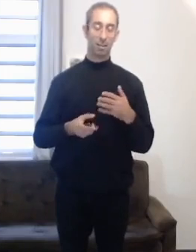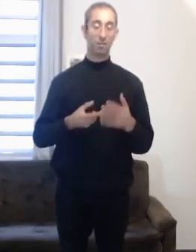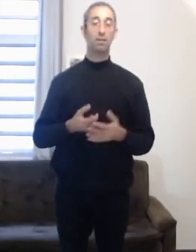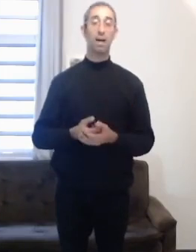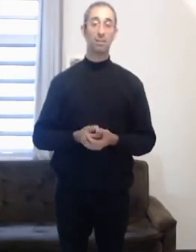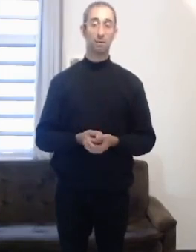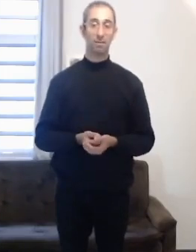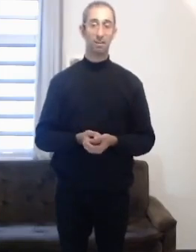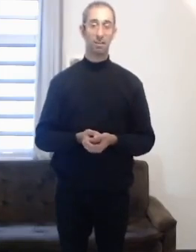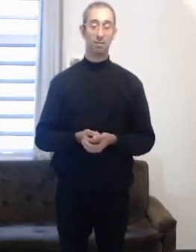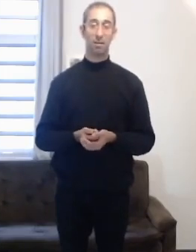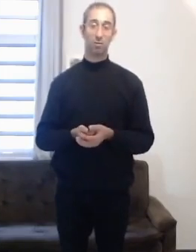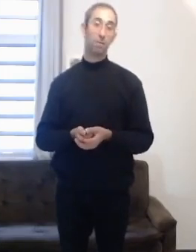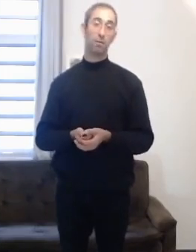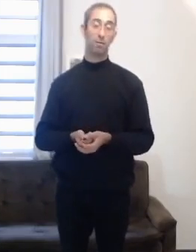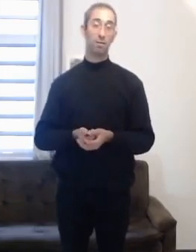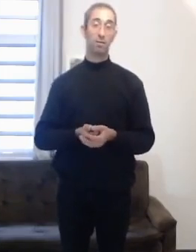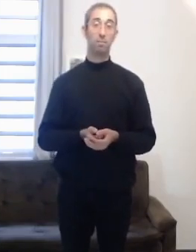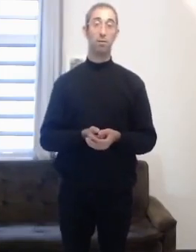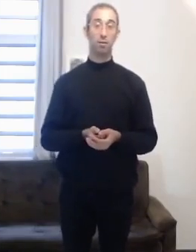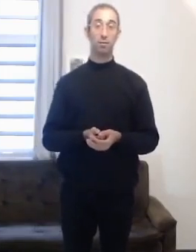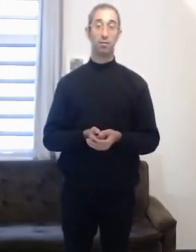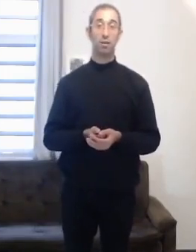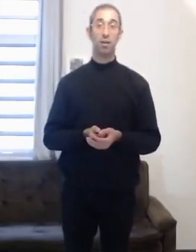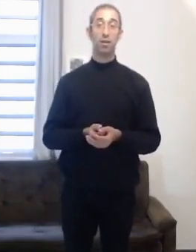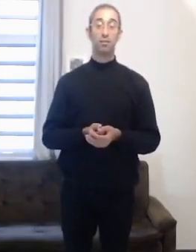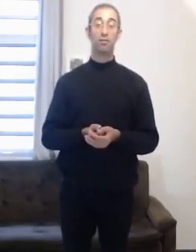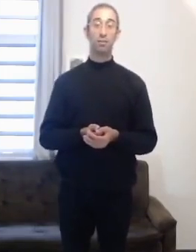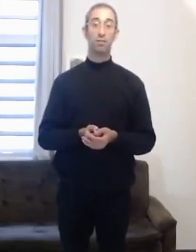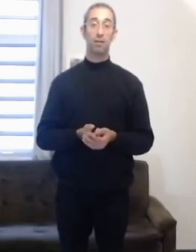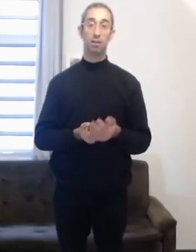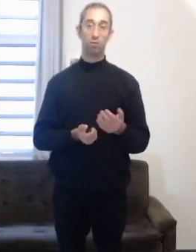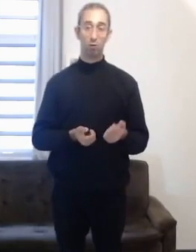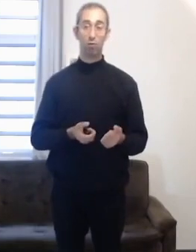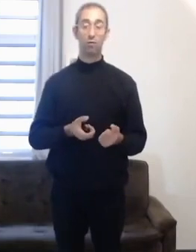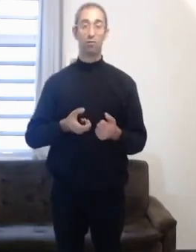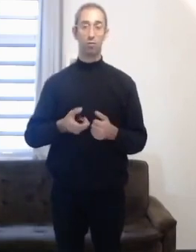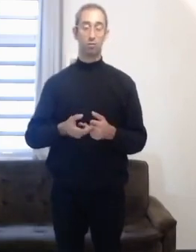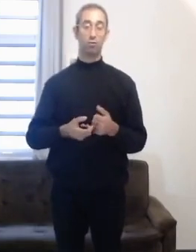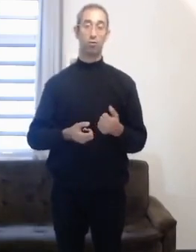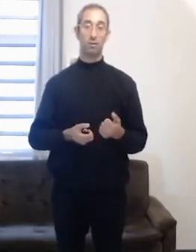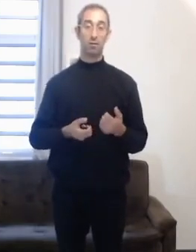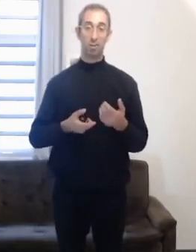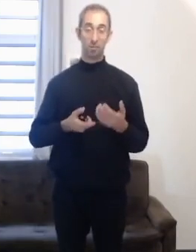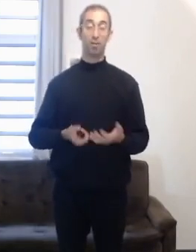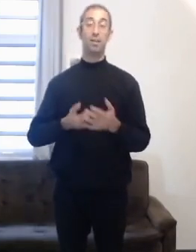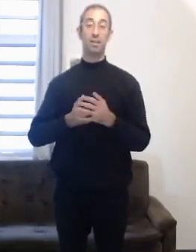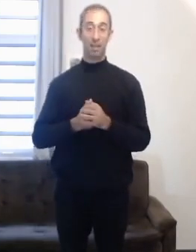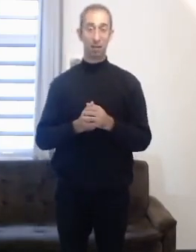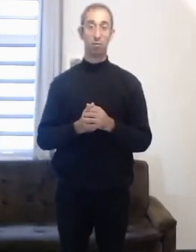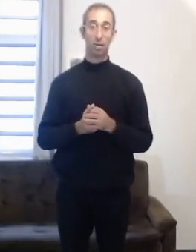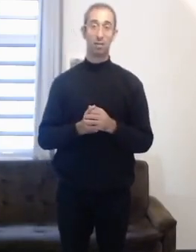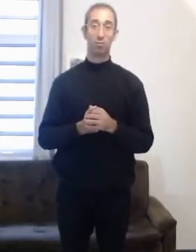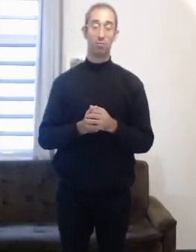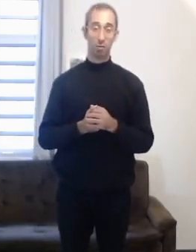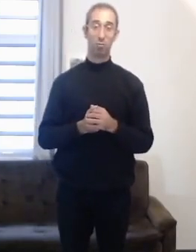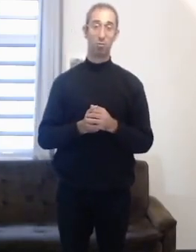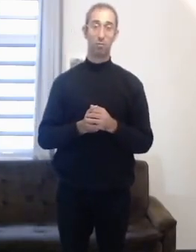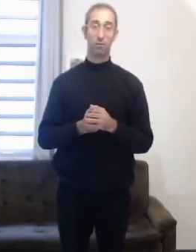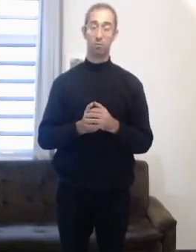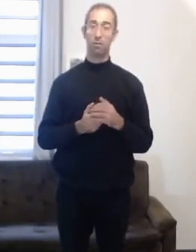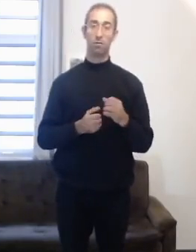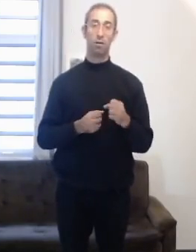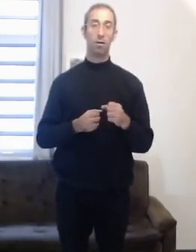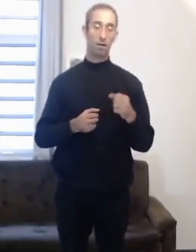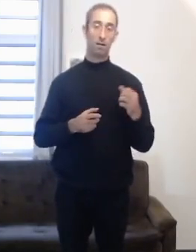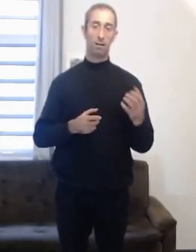das atividades que estão fazendo essa semana sobre problemas e hipóteses. Se vocês tiverem dúvidas, sugestões ou comentários, podem entrar em contato comigo,